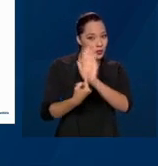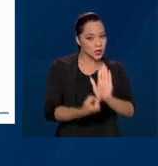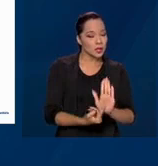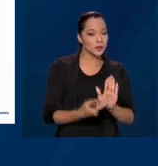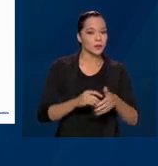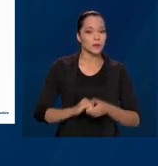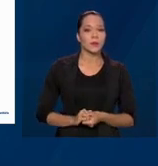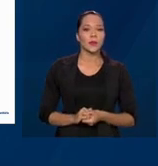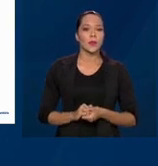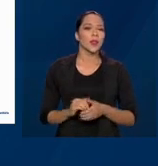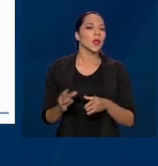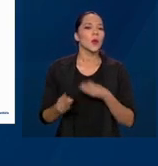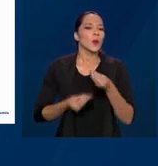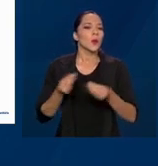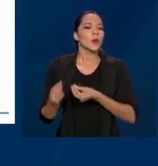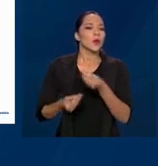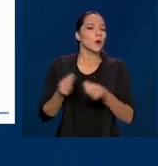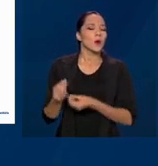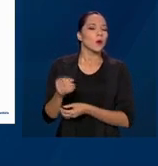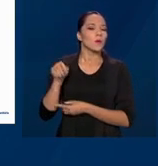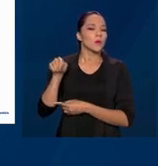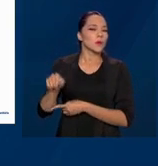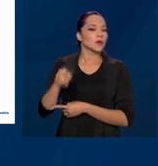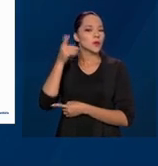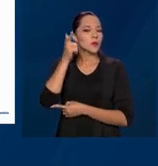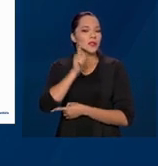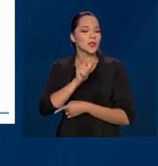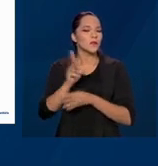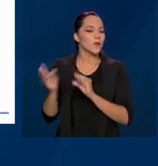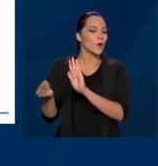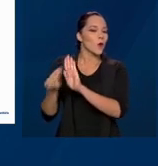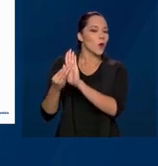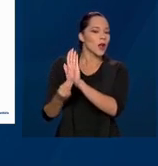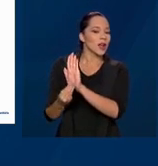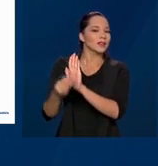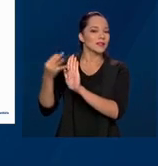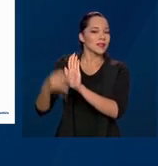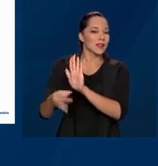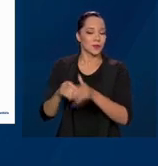maneira isso foi alocado, né? Então,